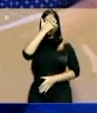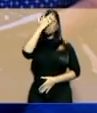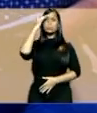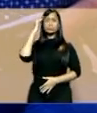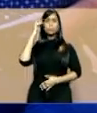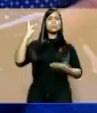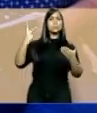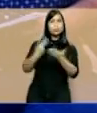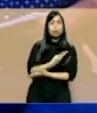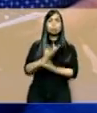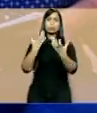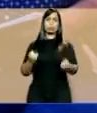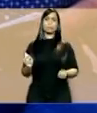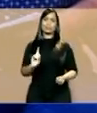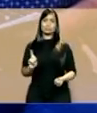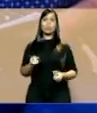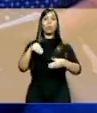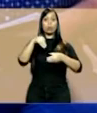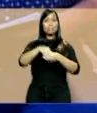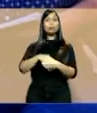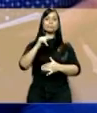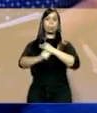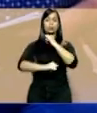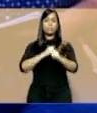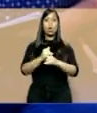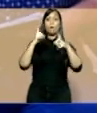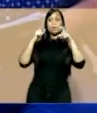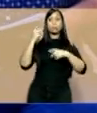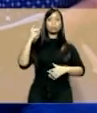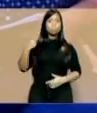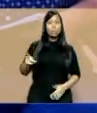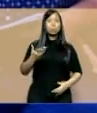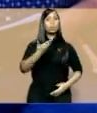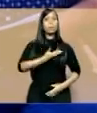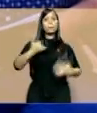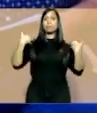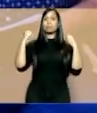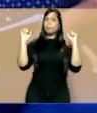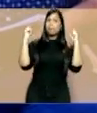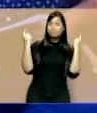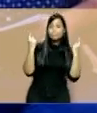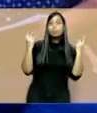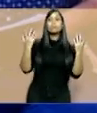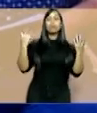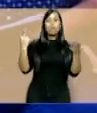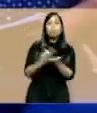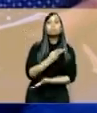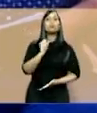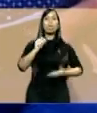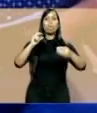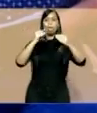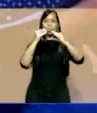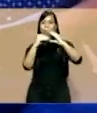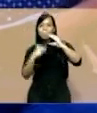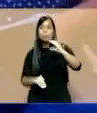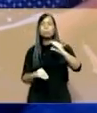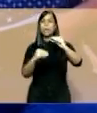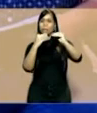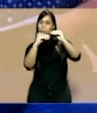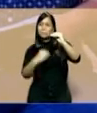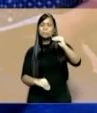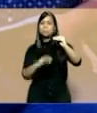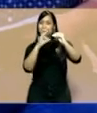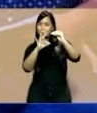da intolerância na internet. Uma foto dele com alguns amigos numa festa recebeu comentários racistas. E